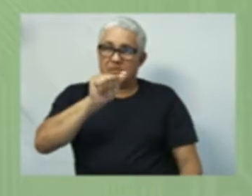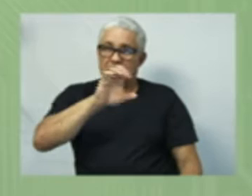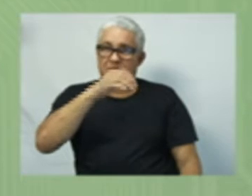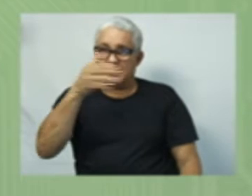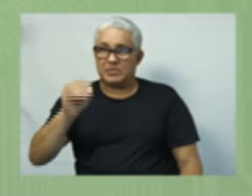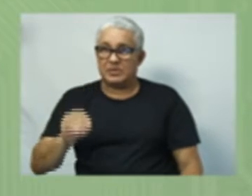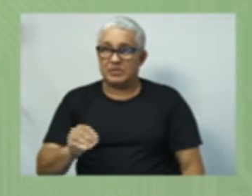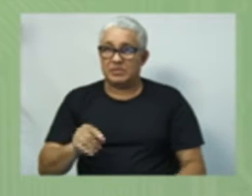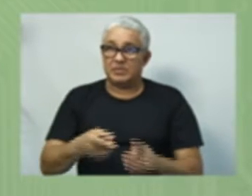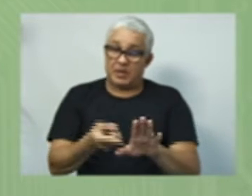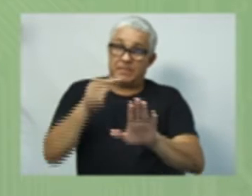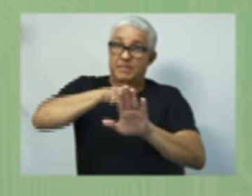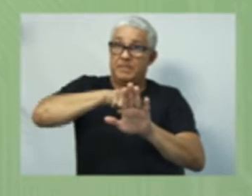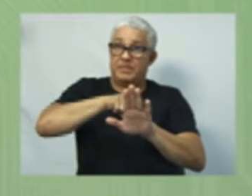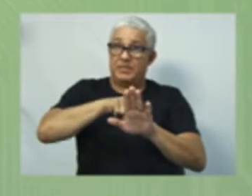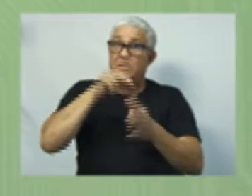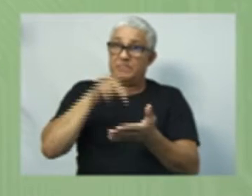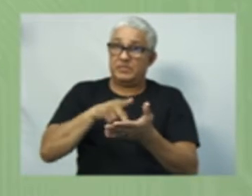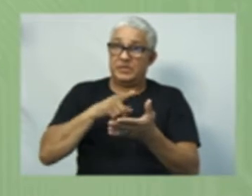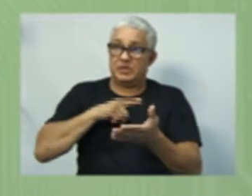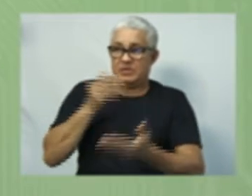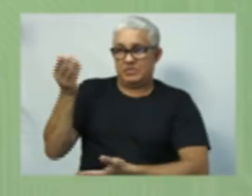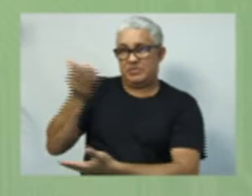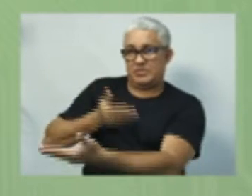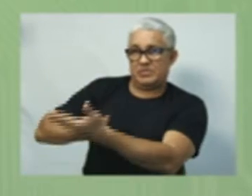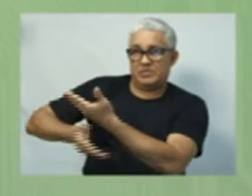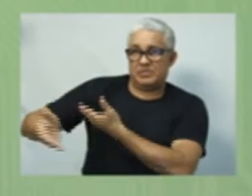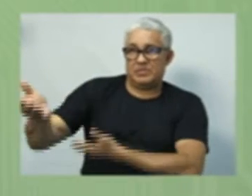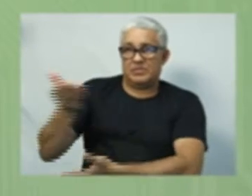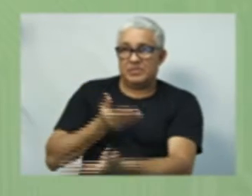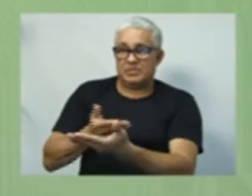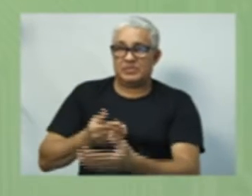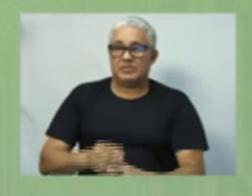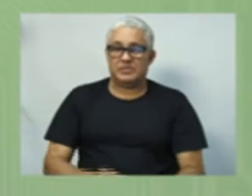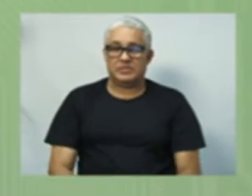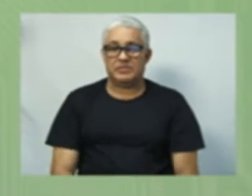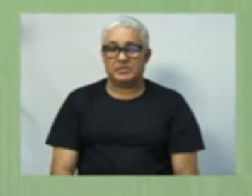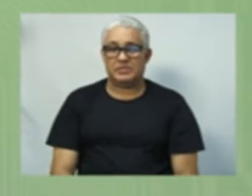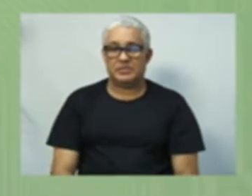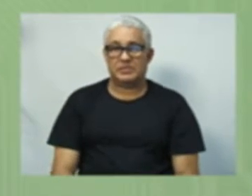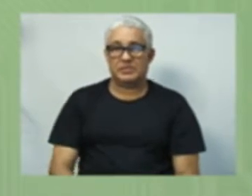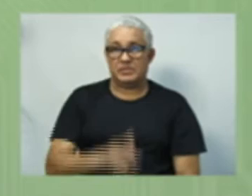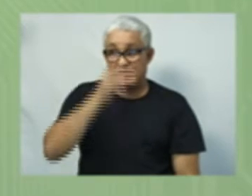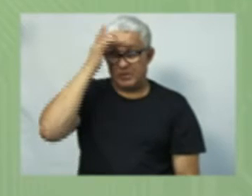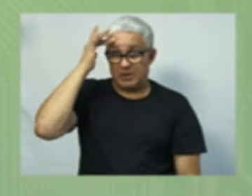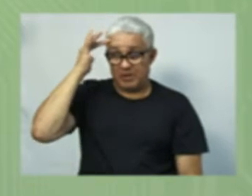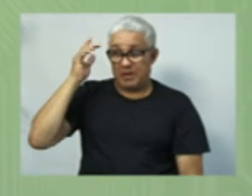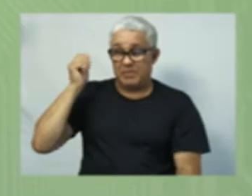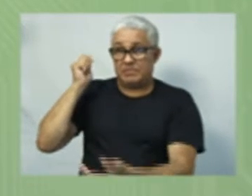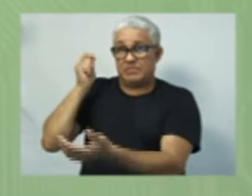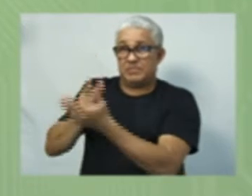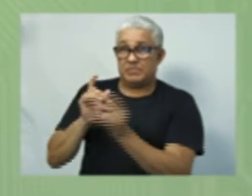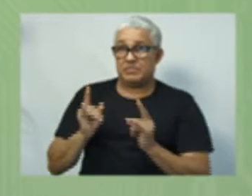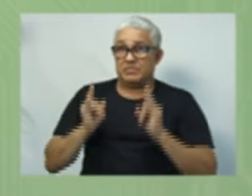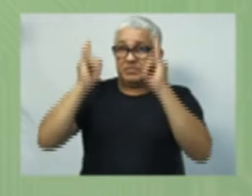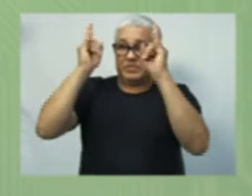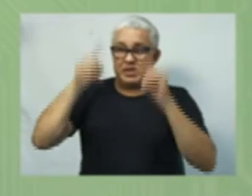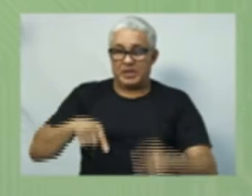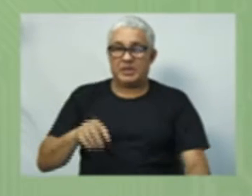mas que na verdade houve troca de recurso. Se houve troca de recurso, alguém te pagou o apartamento, então isso